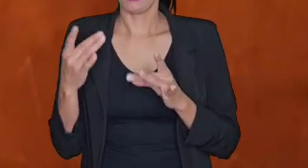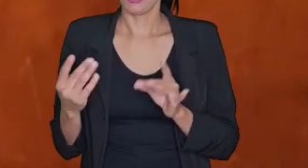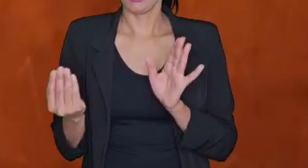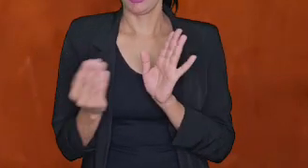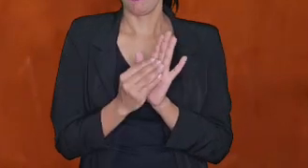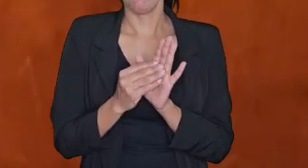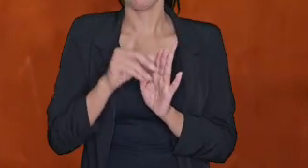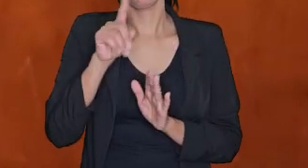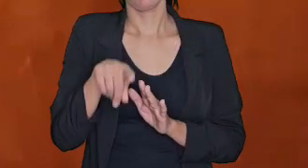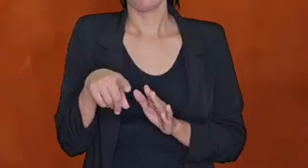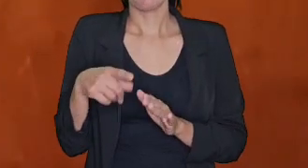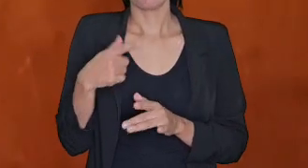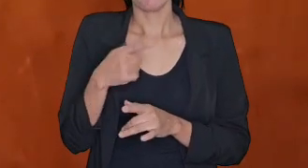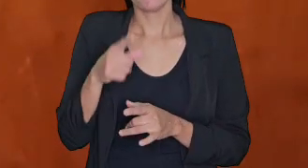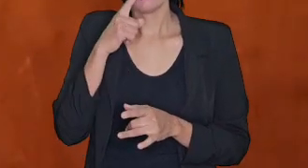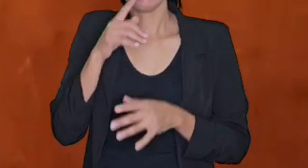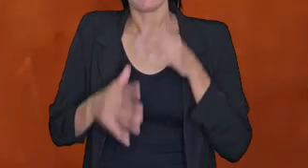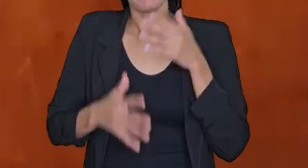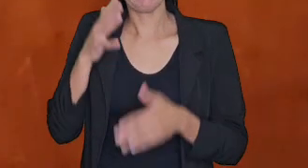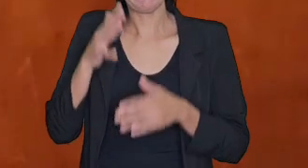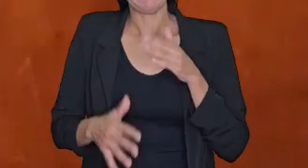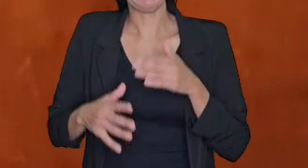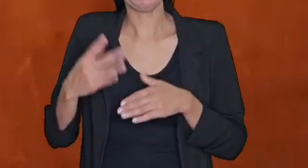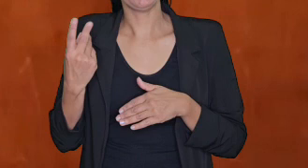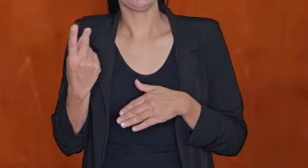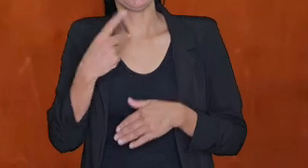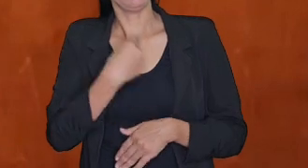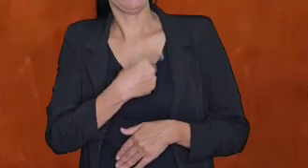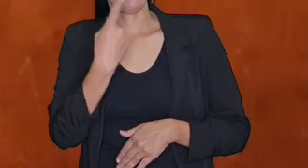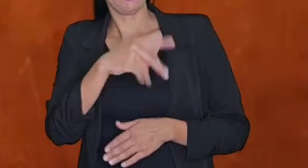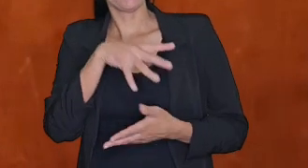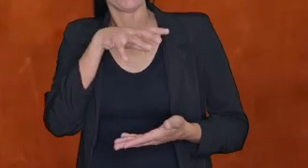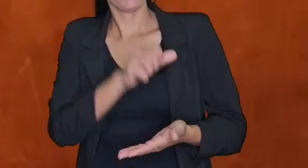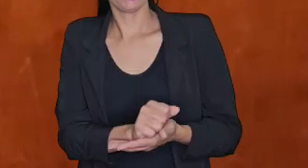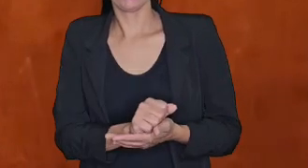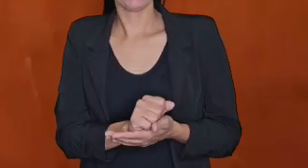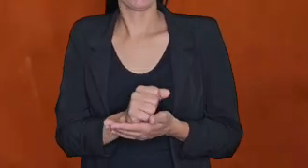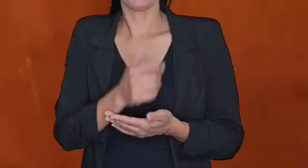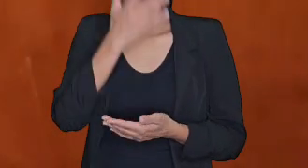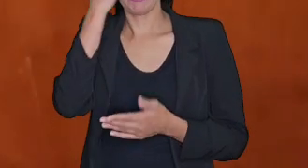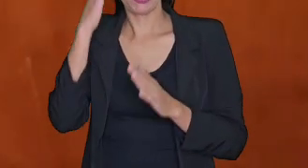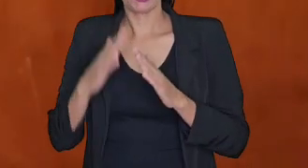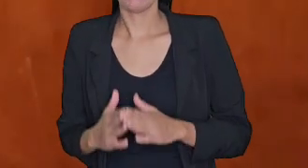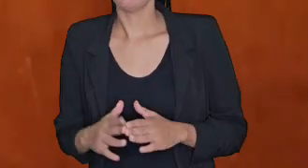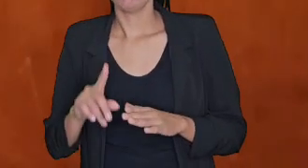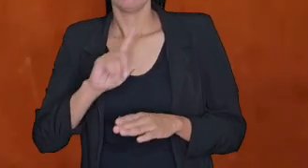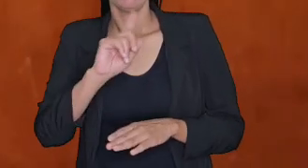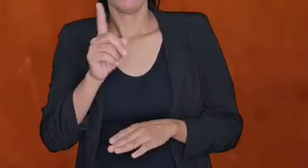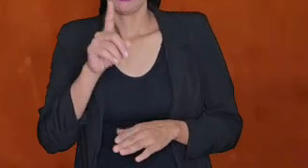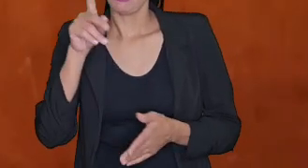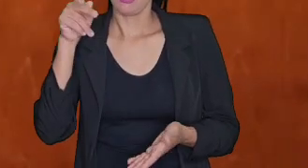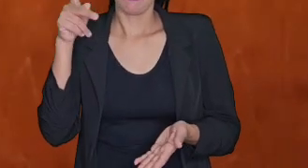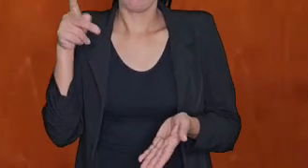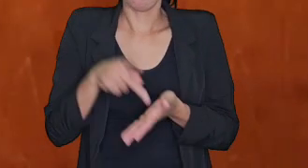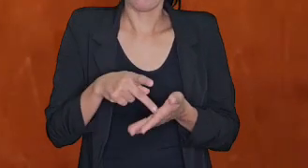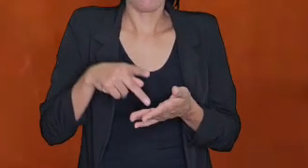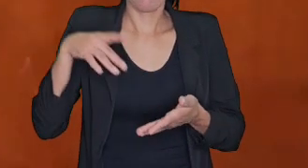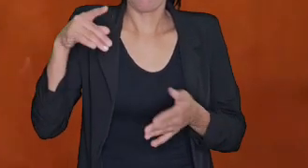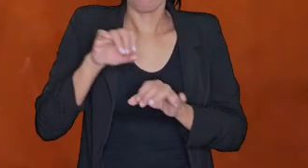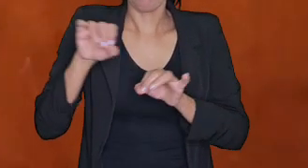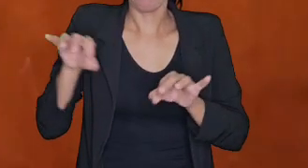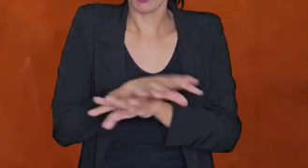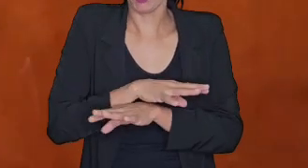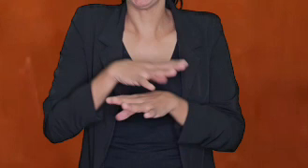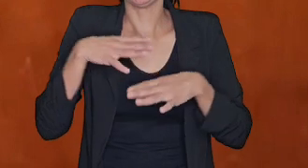ele. Isso, e que não há ônus sobre eles. Mas eu descrevo, entende? Pô, Edson, mas você não está tumultuando a vida do registrador de imóveis? Qual nada? O registrador de imóveis